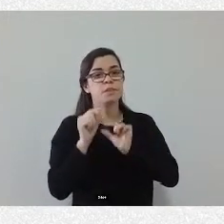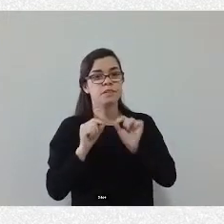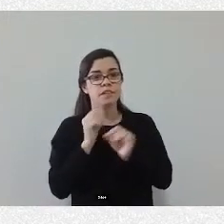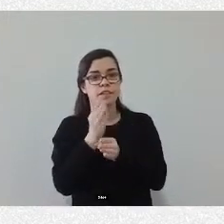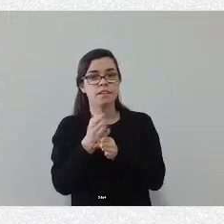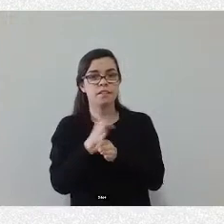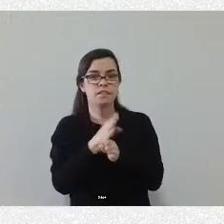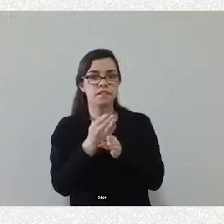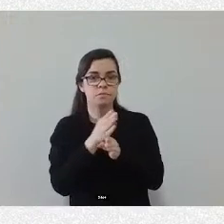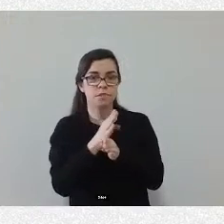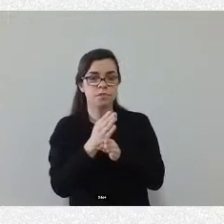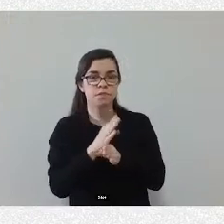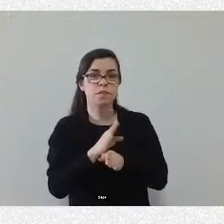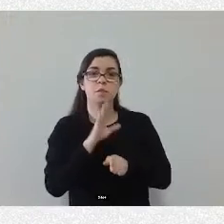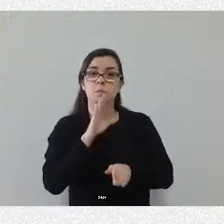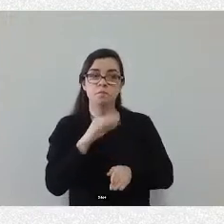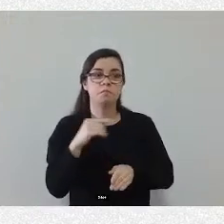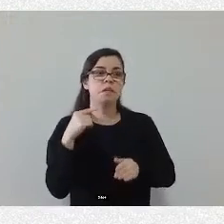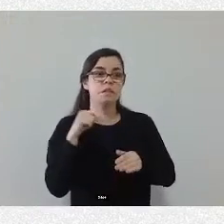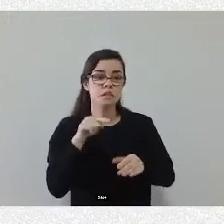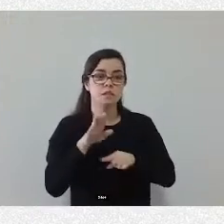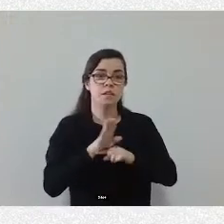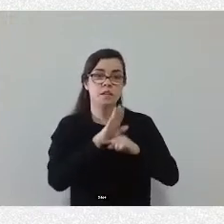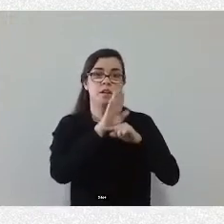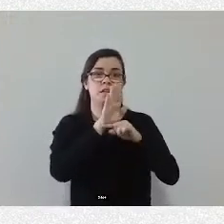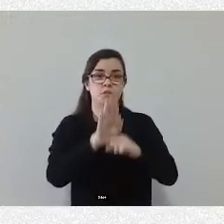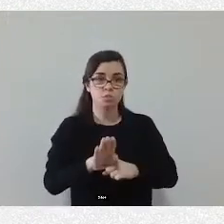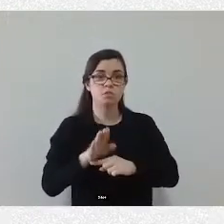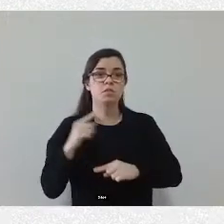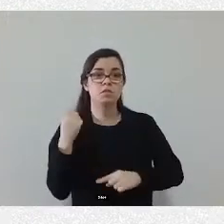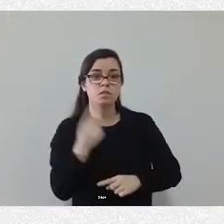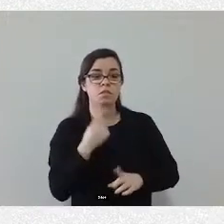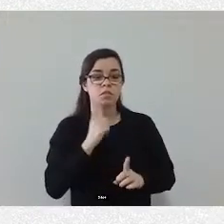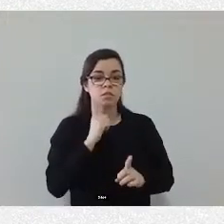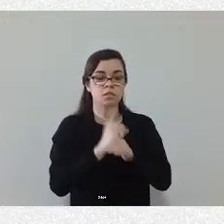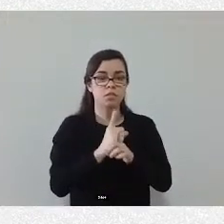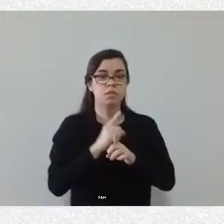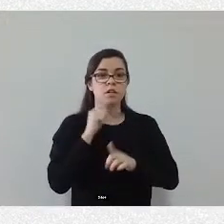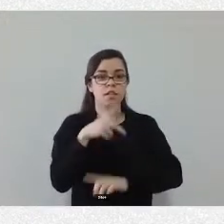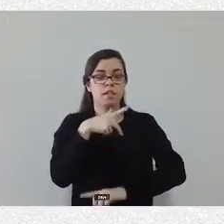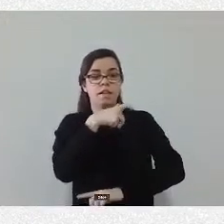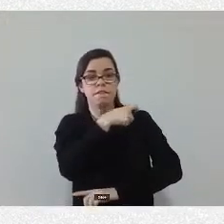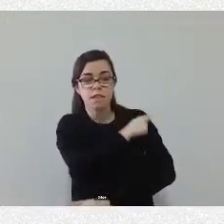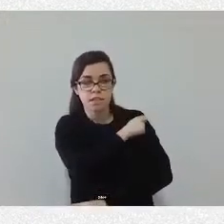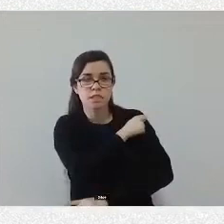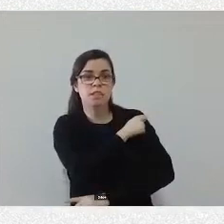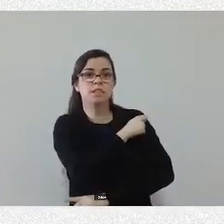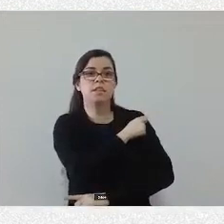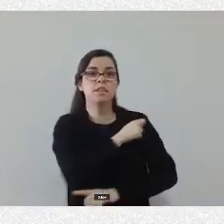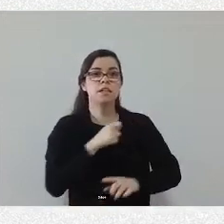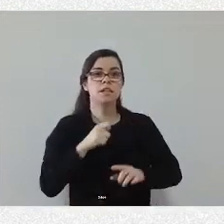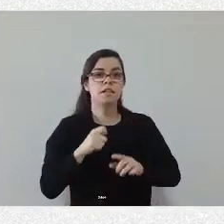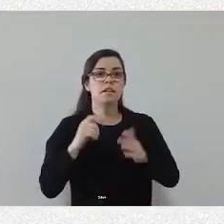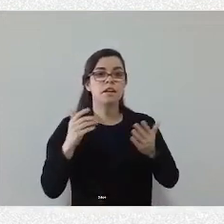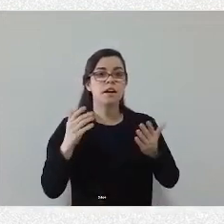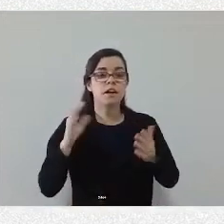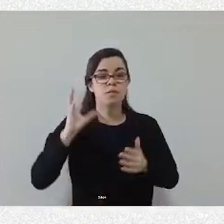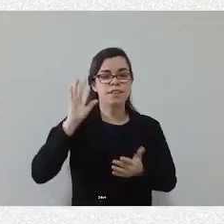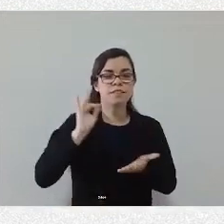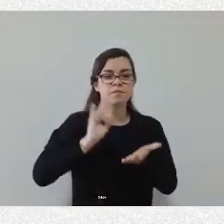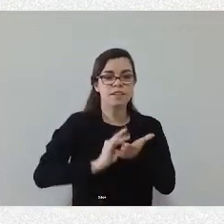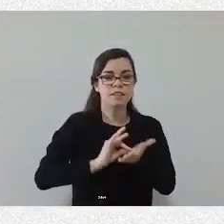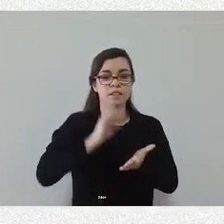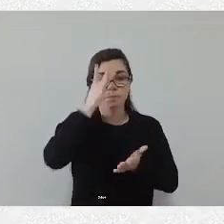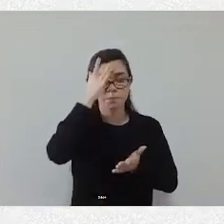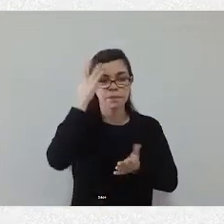o melhor desenho para a gente responder essa questão do impacto, da efetividade da vacinação num contexto de mundo real, surge